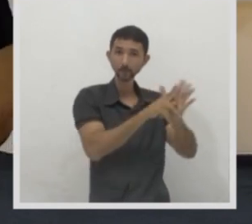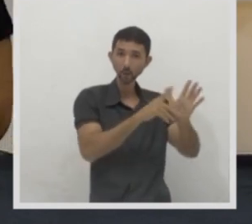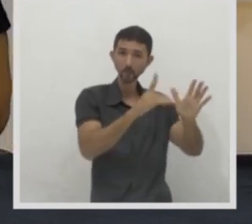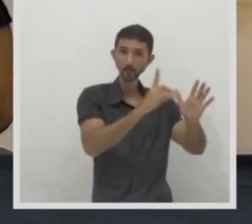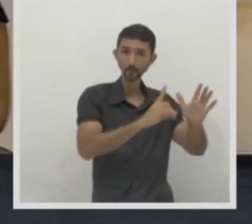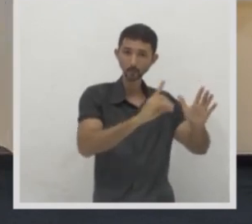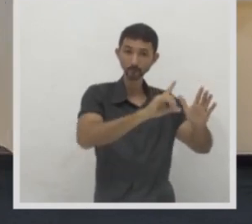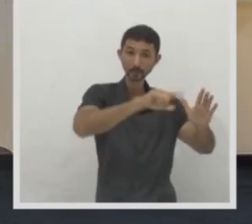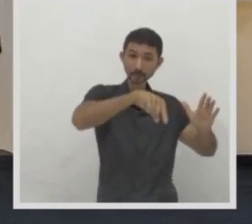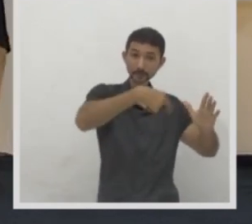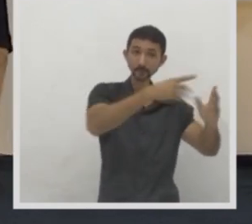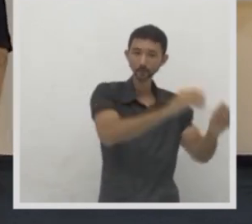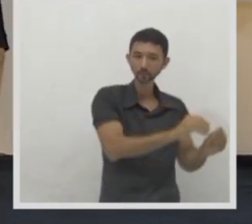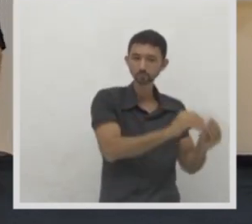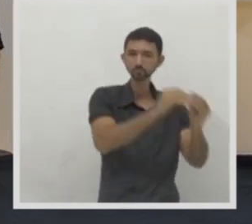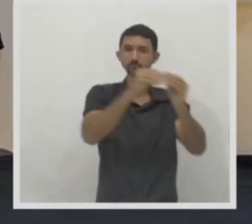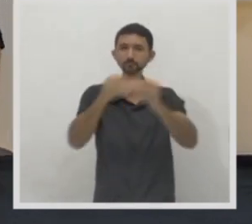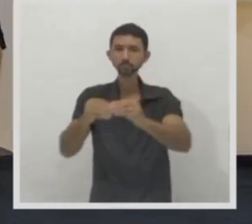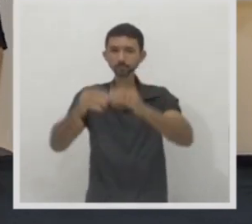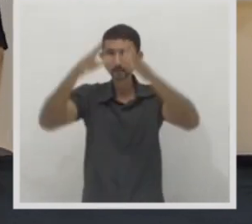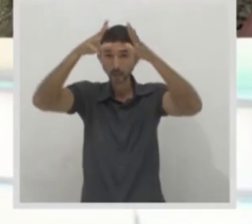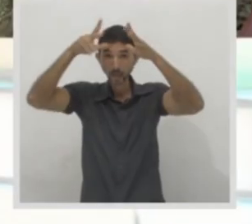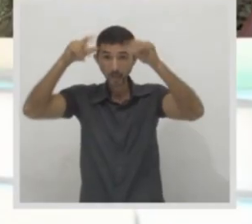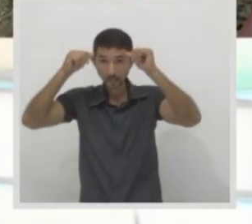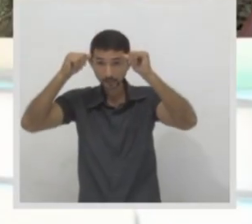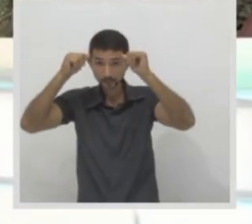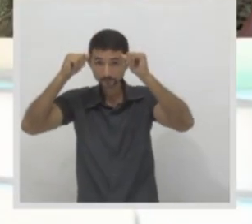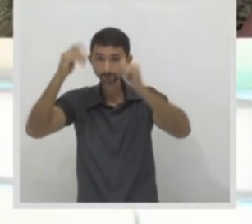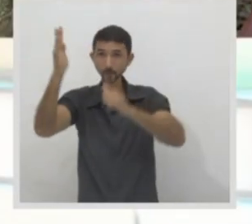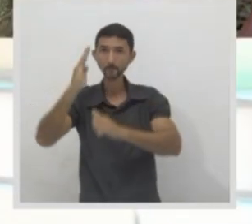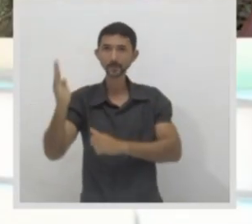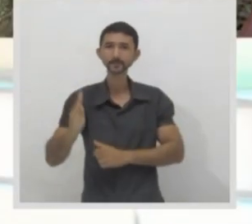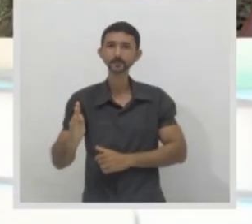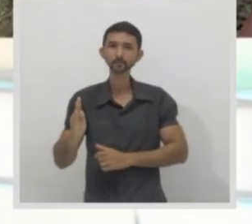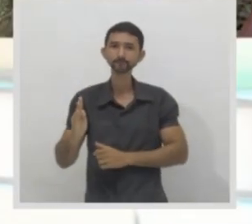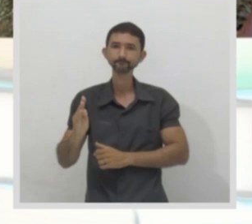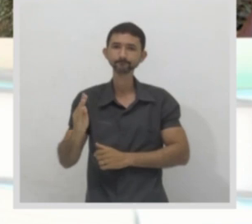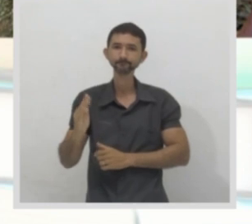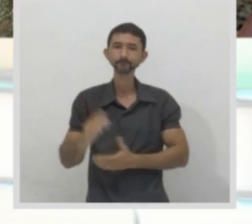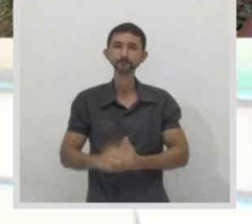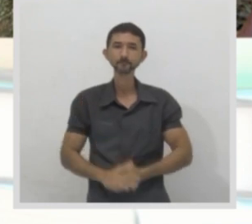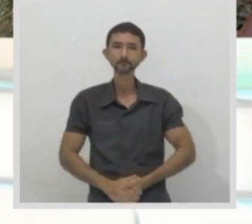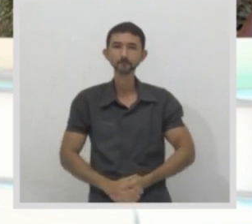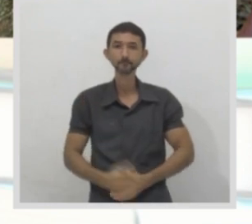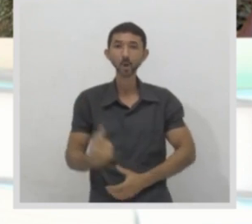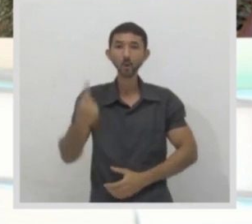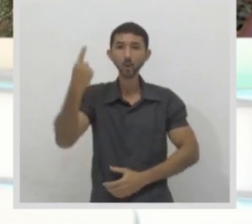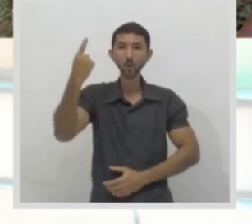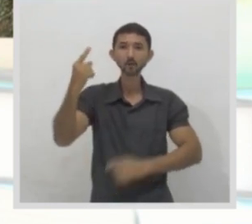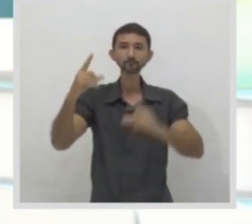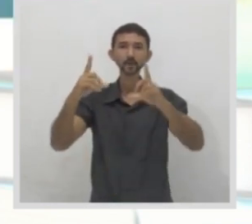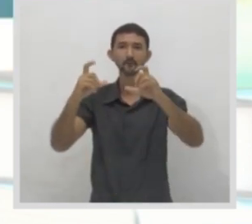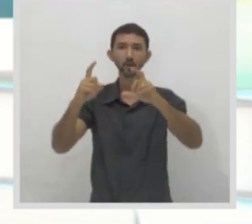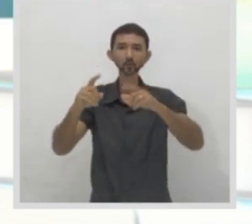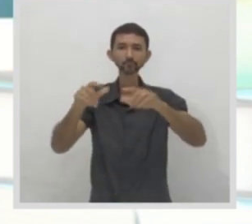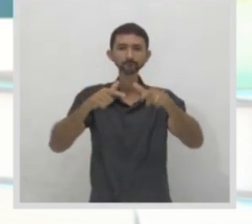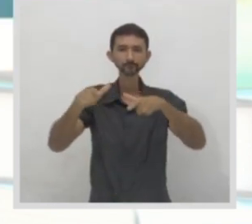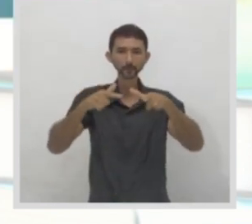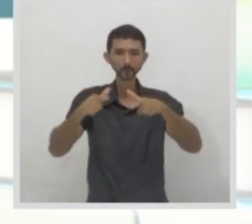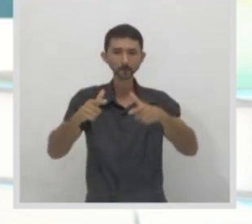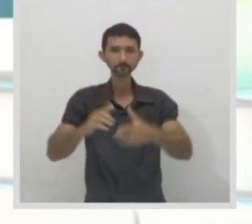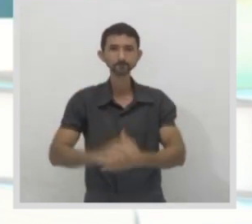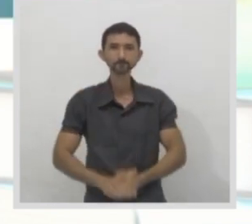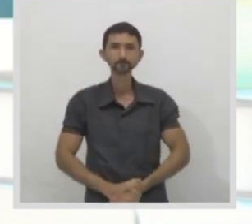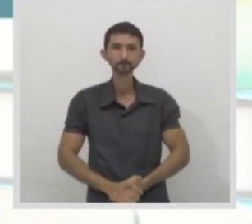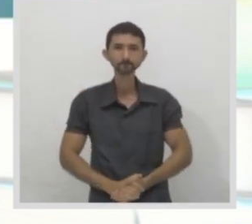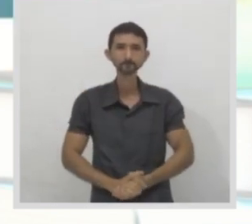consolidadas, né? A gente tem uma imagem aqui bem ilustrativa de como essa atividade extrativa ela se dá, entendeu? E